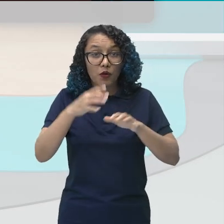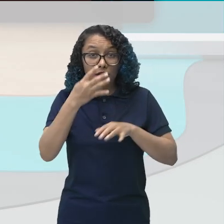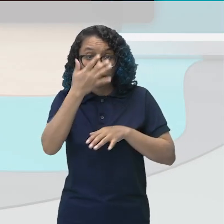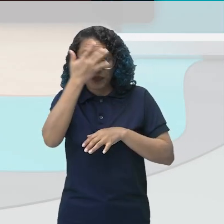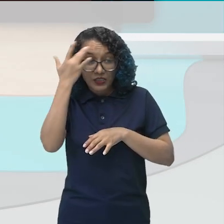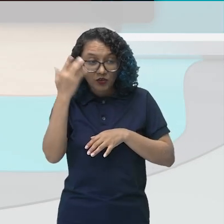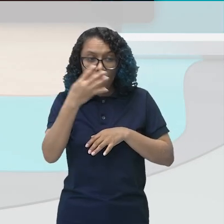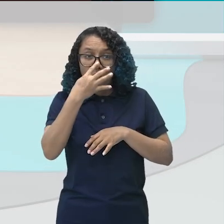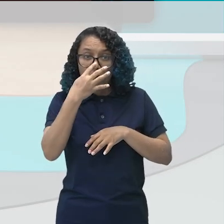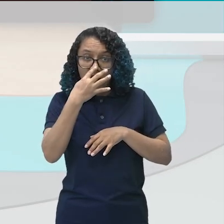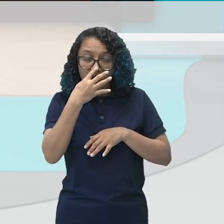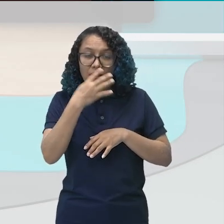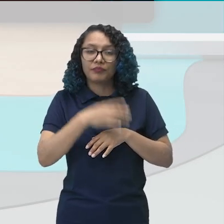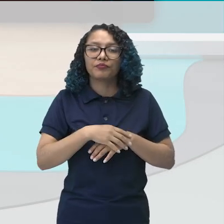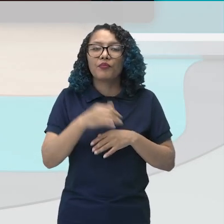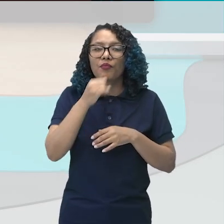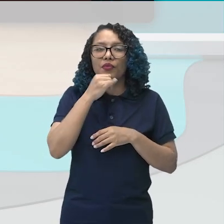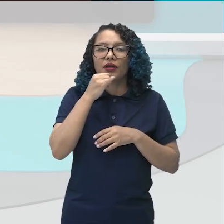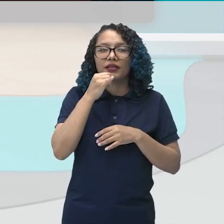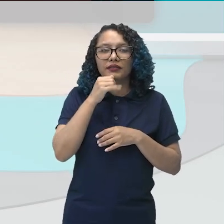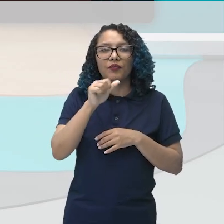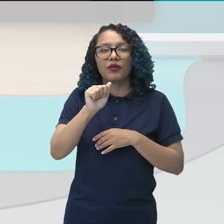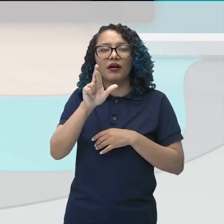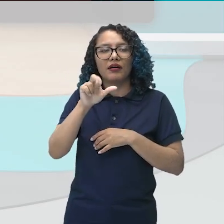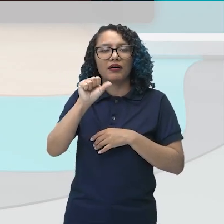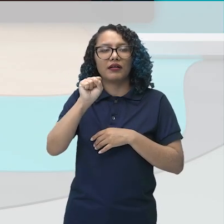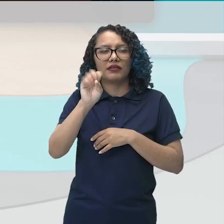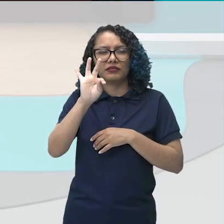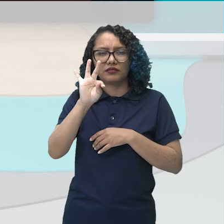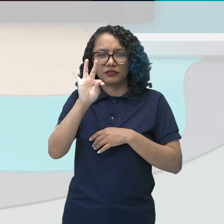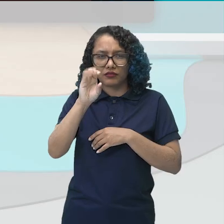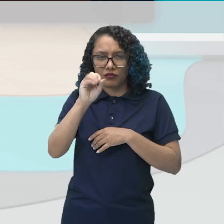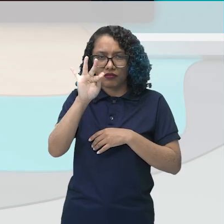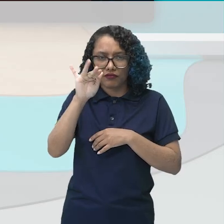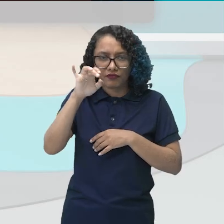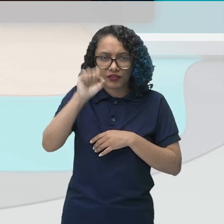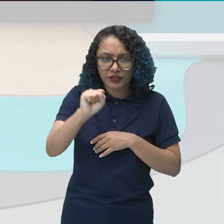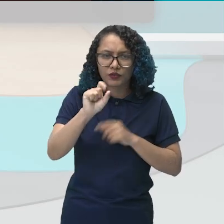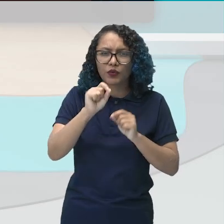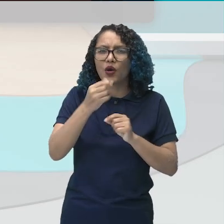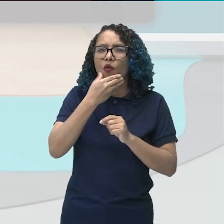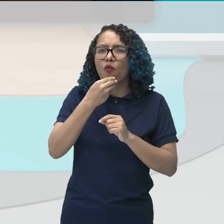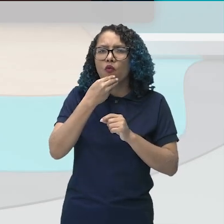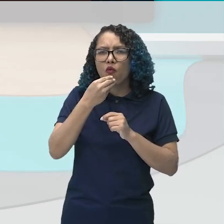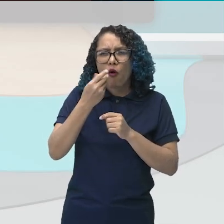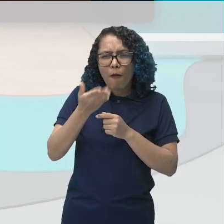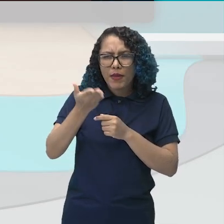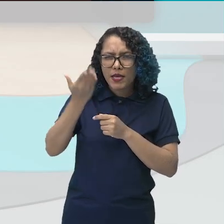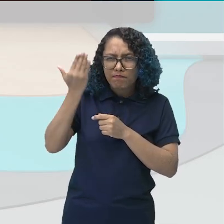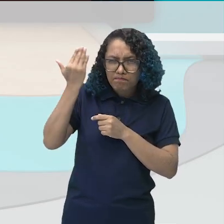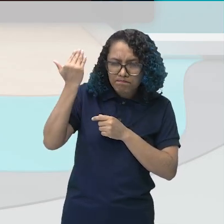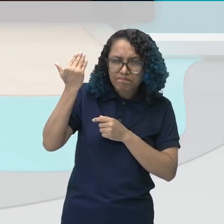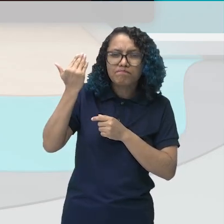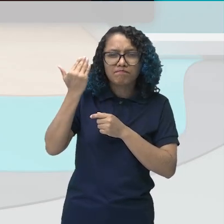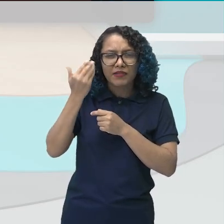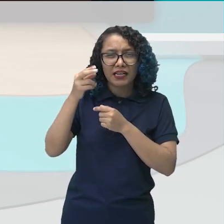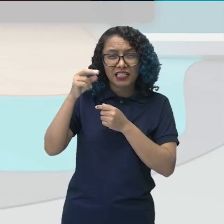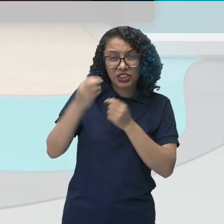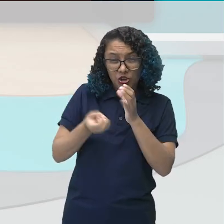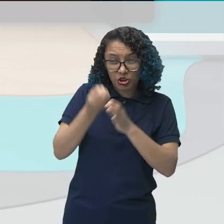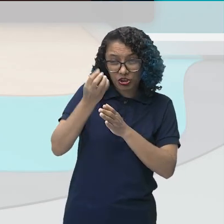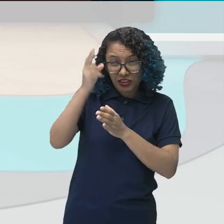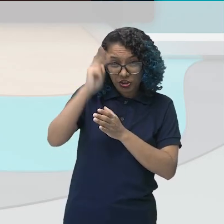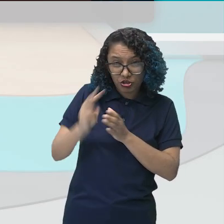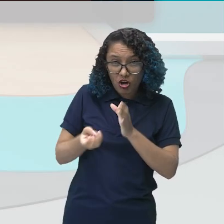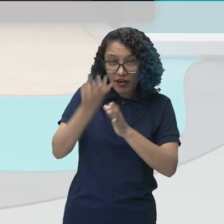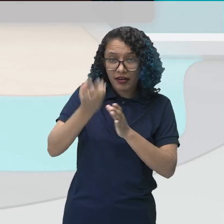público. Por exemplo, Aristófanes, um dramaturgo grego antigo, é conhecido por suas comédias